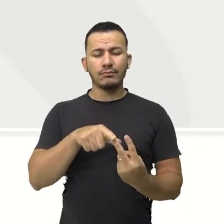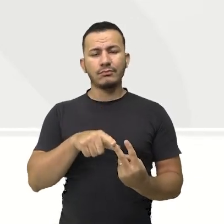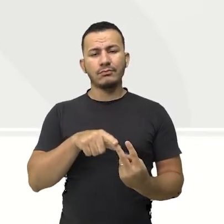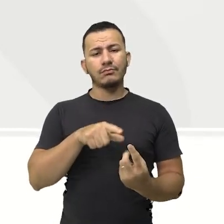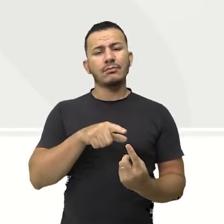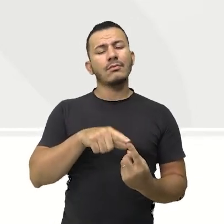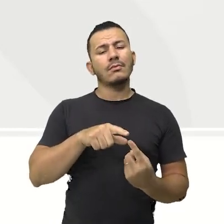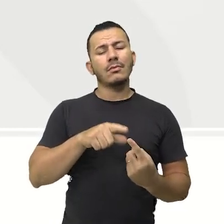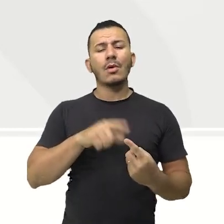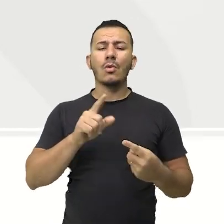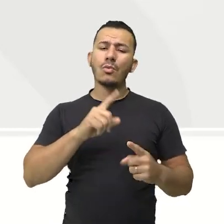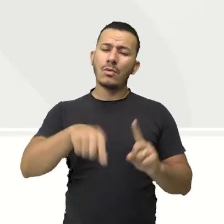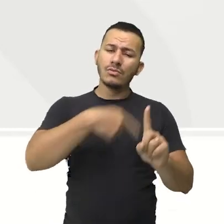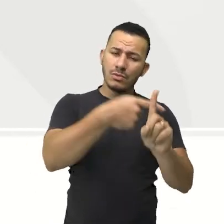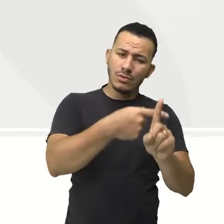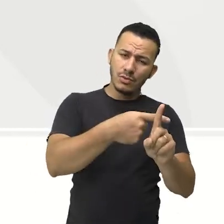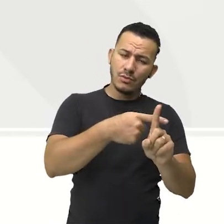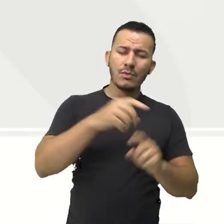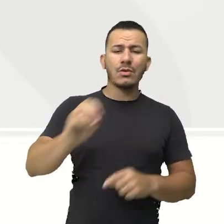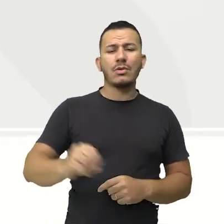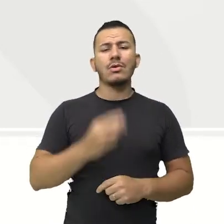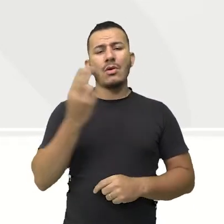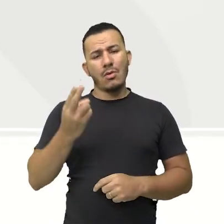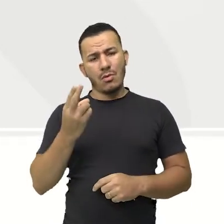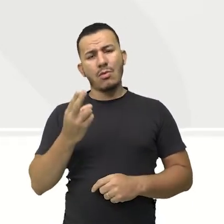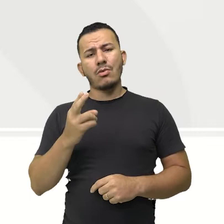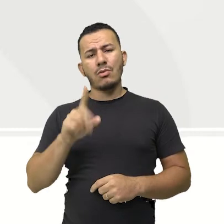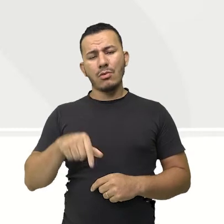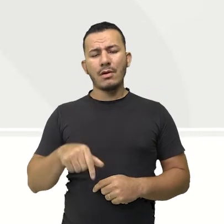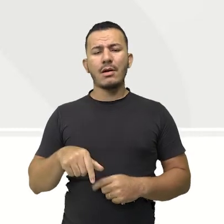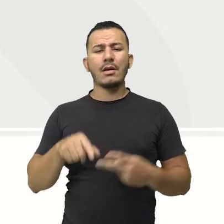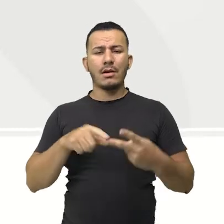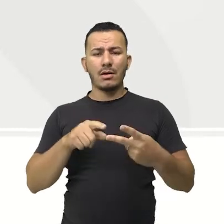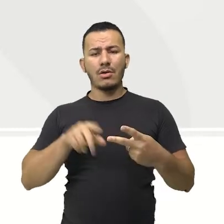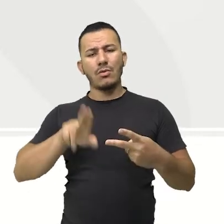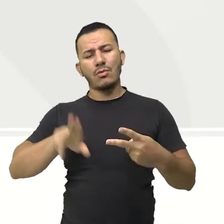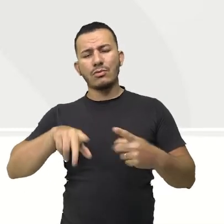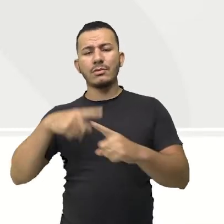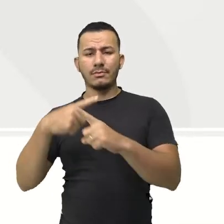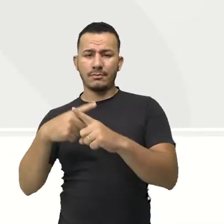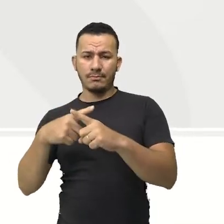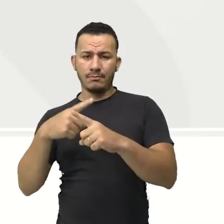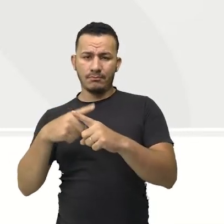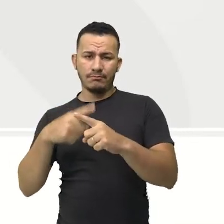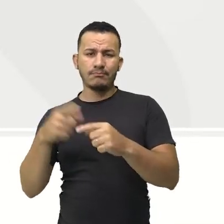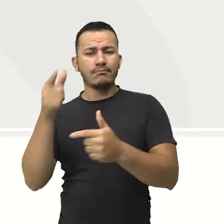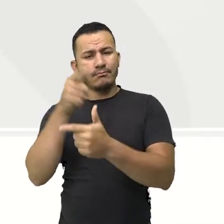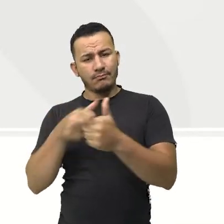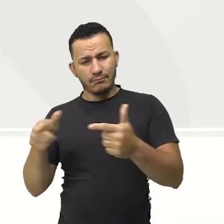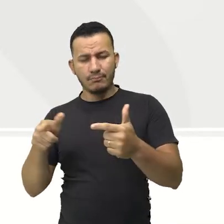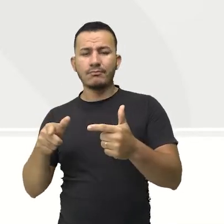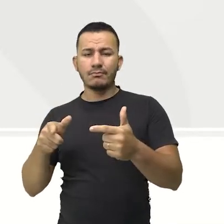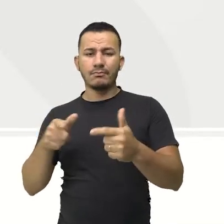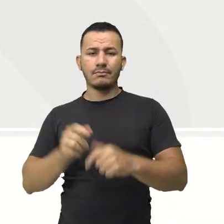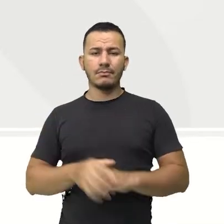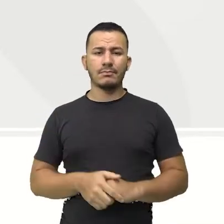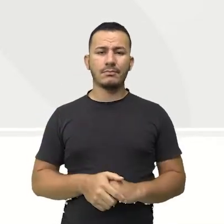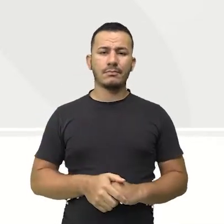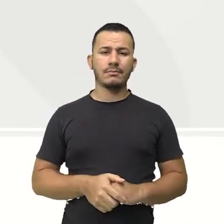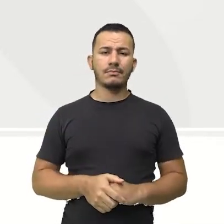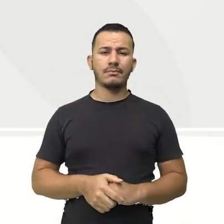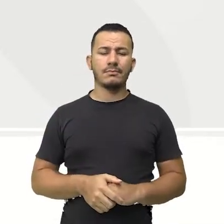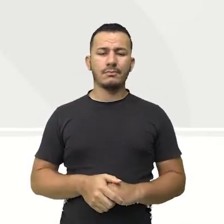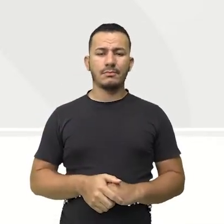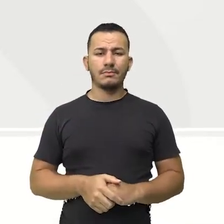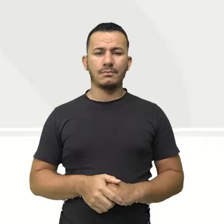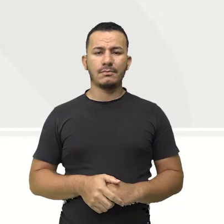Ou usa o princípio aditivo, ou tu usa o princípio multiplicativo, né, que se divide em multiplicar ou